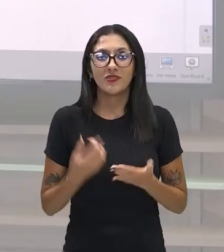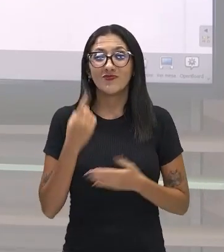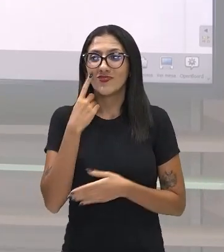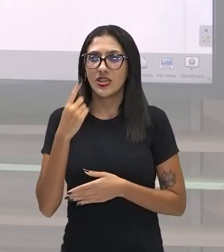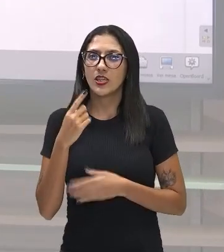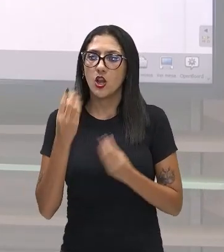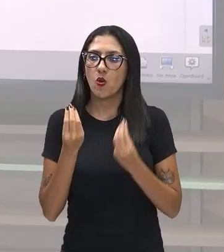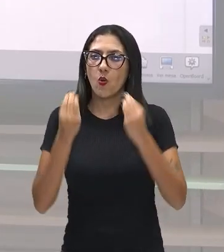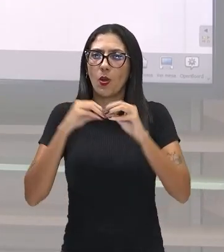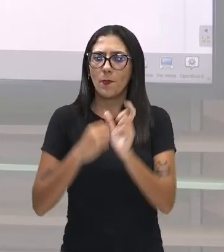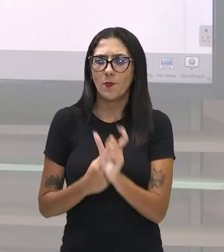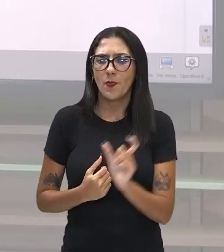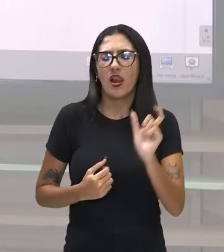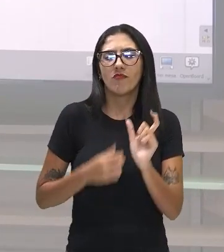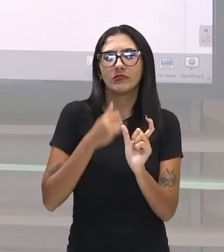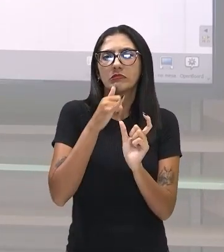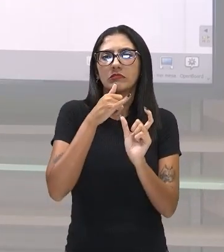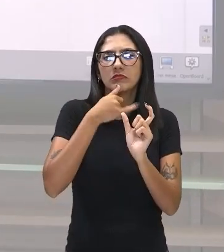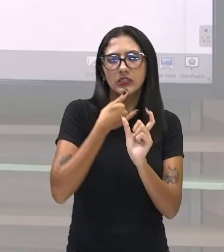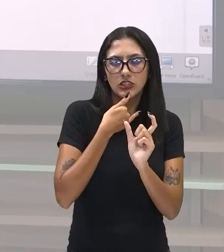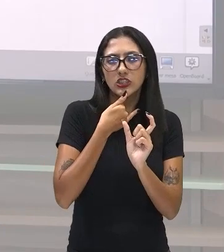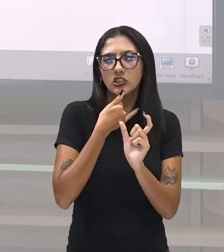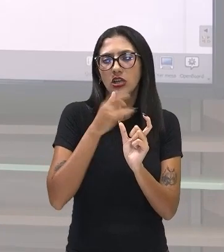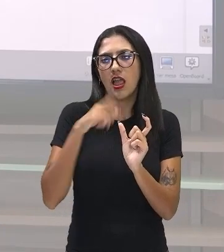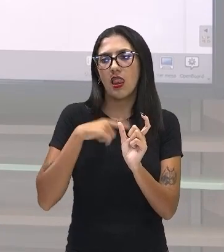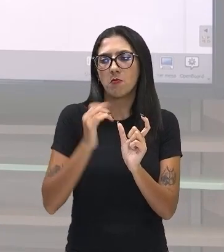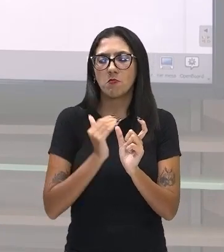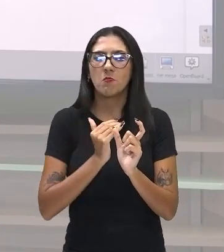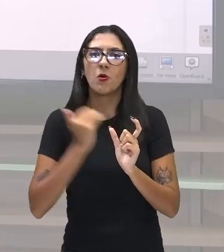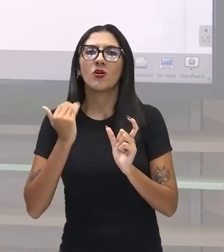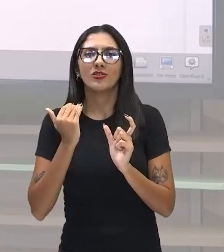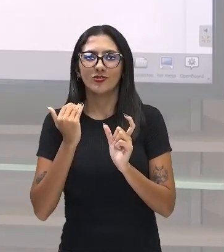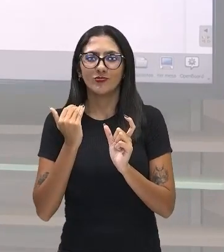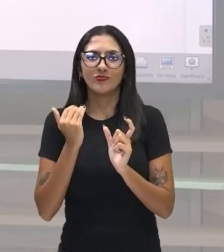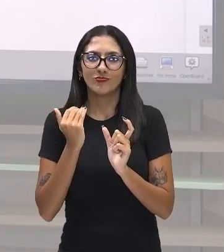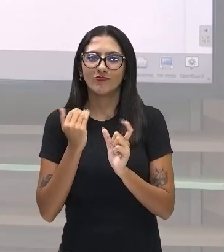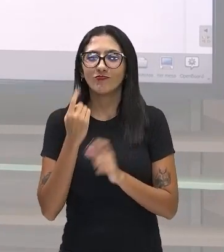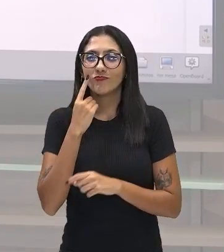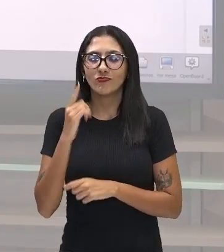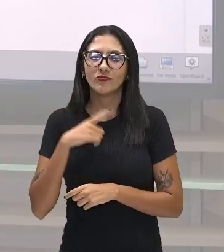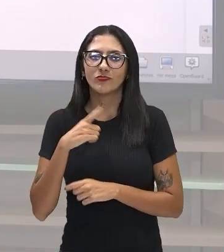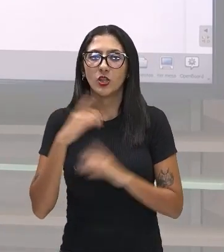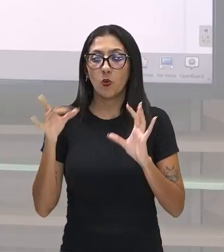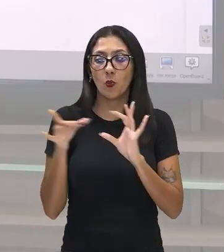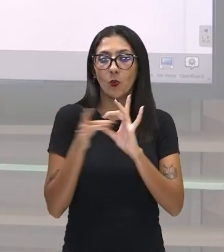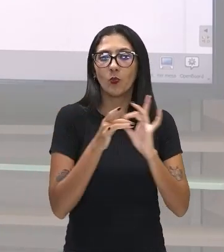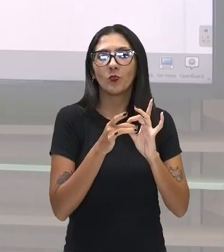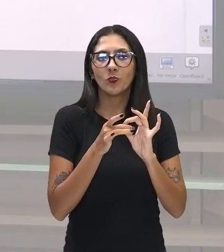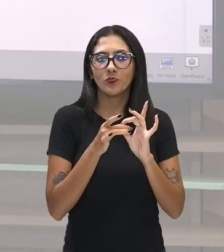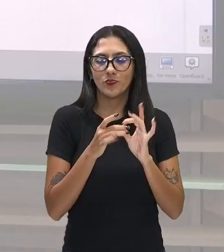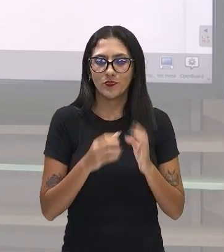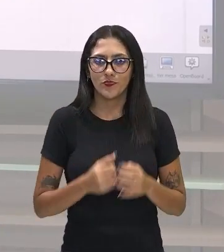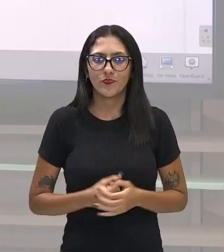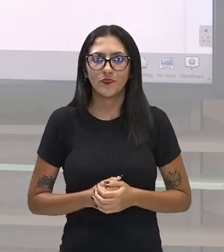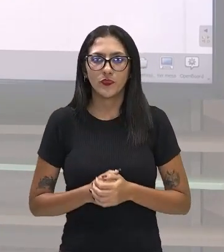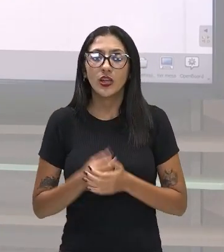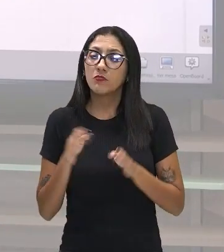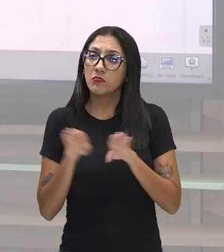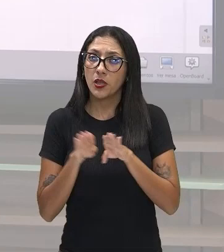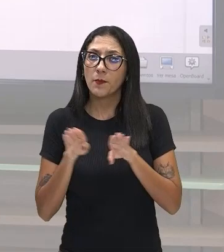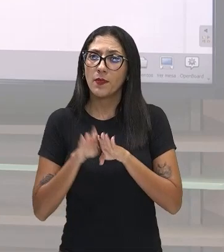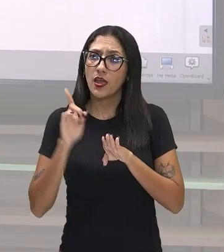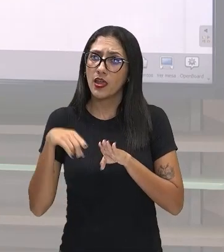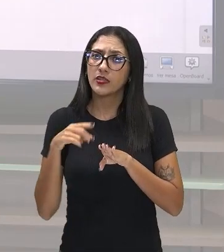infelizmente faleceu muito cedo. Aqui denota opinião. é uma verdade também, não é? Do ponto